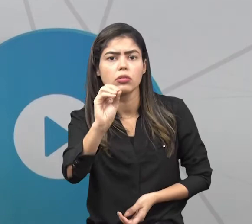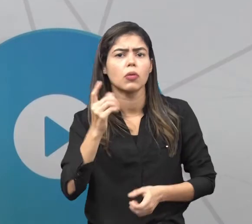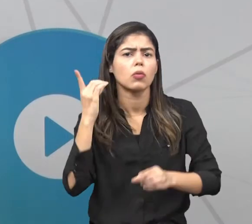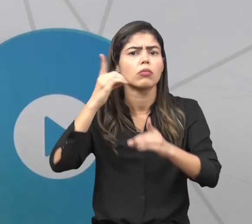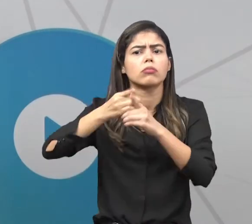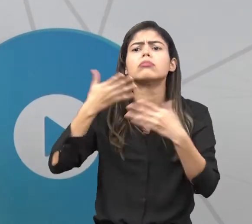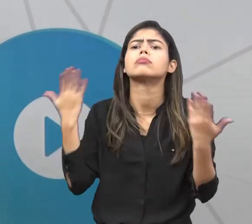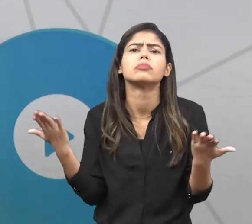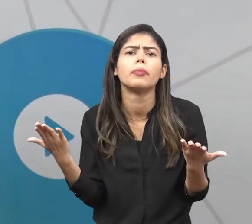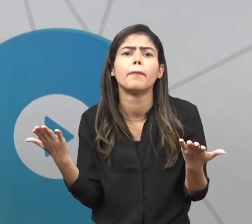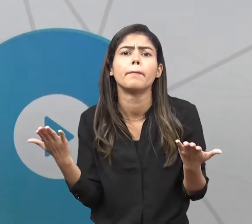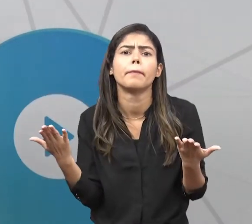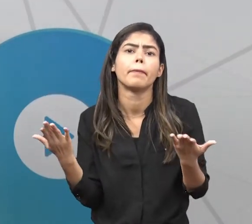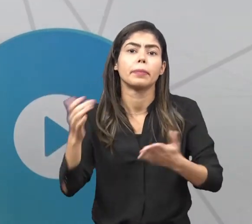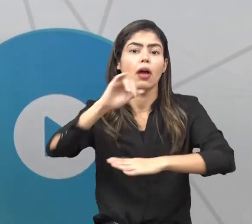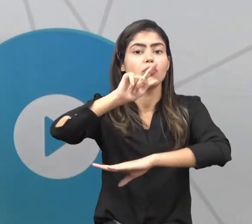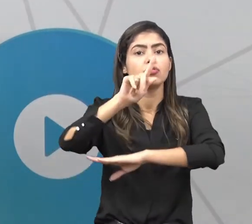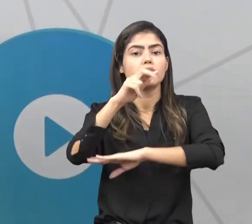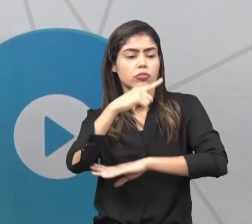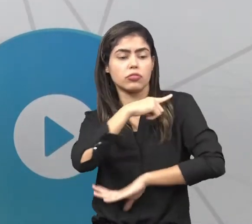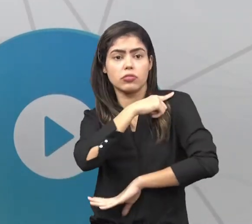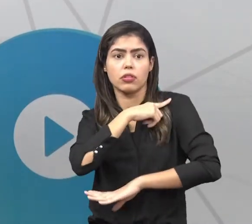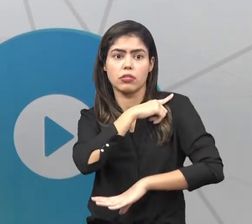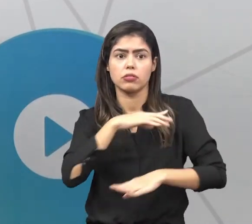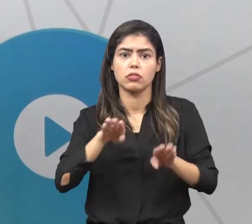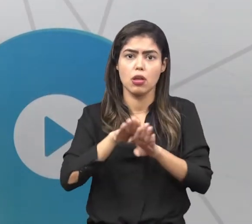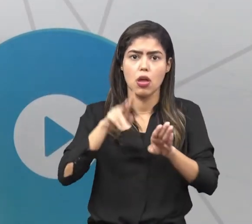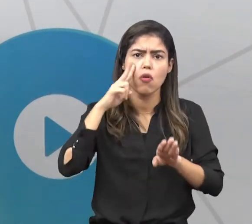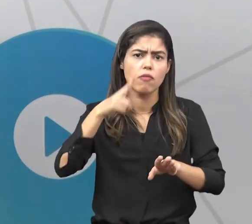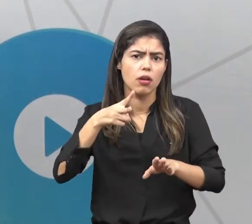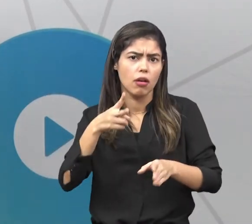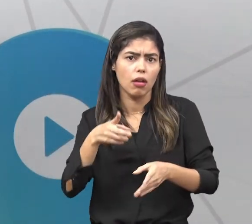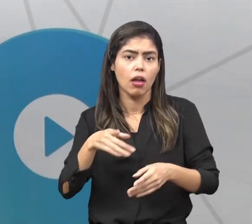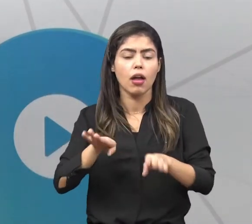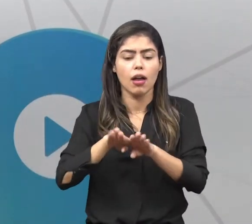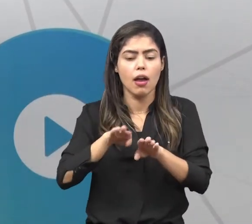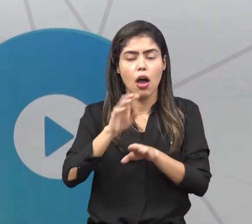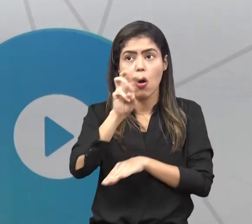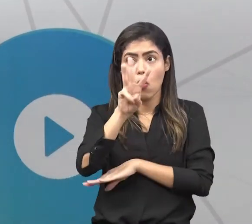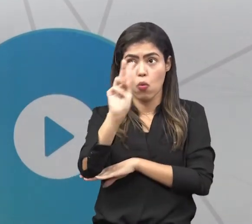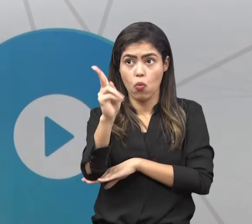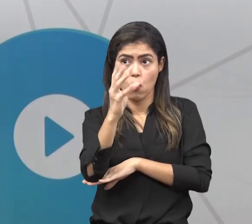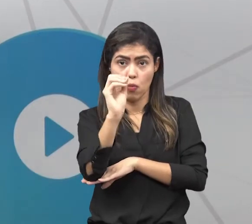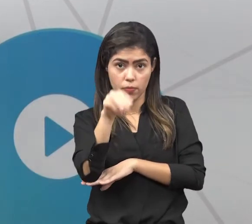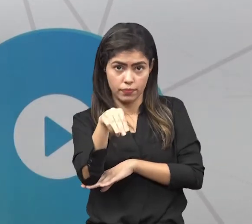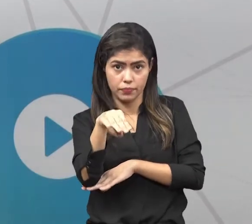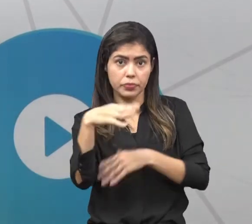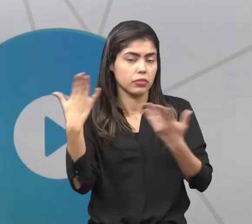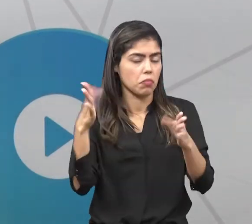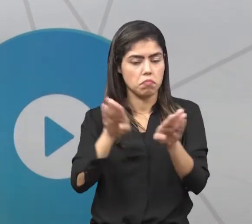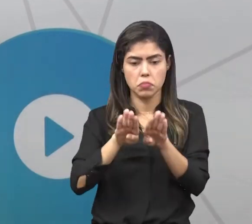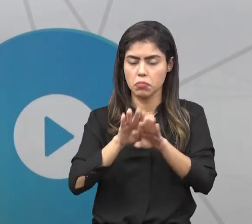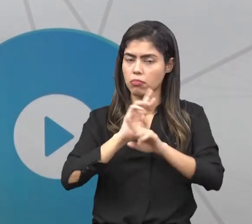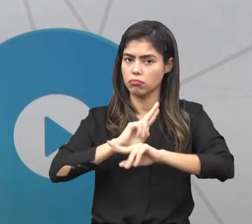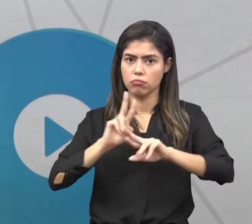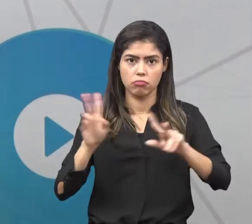Os gerentes. Como eles são pessoas, eu vou usar o Juan para ele. Mas se eu quisesse falar who, também tá